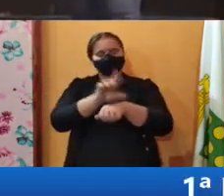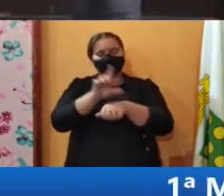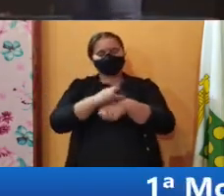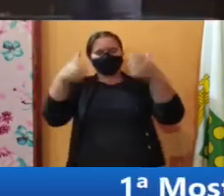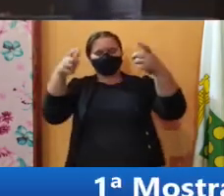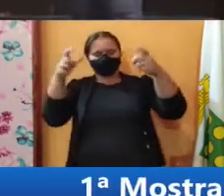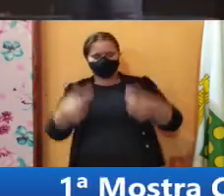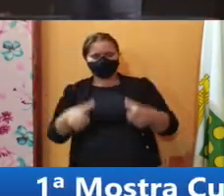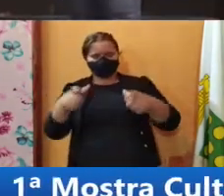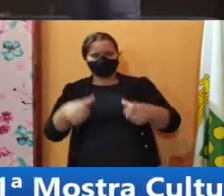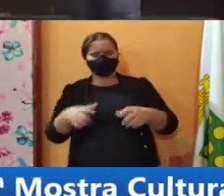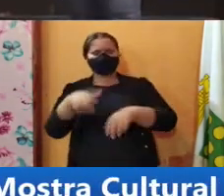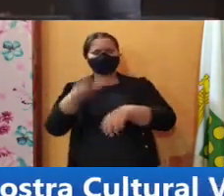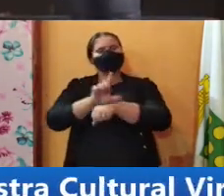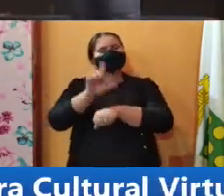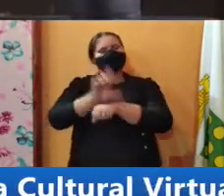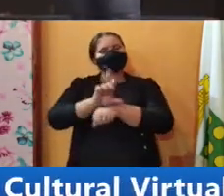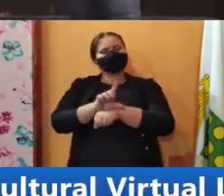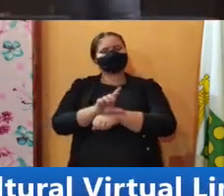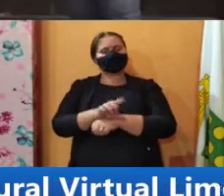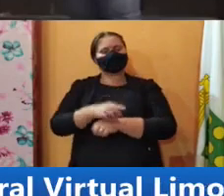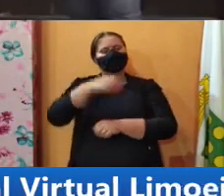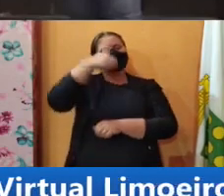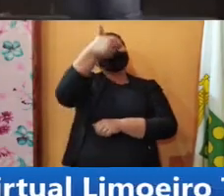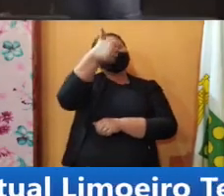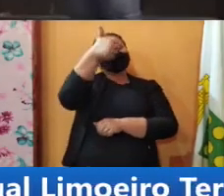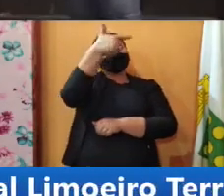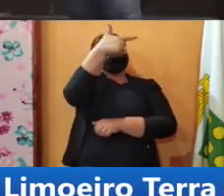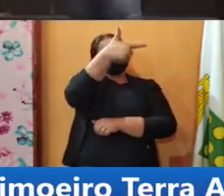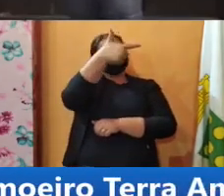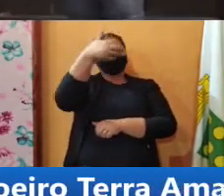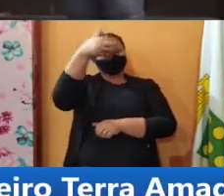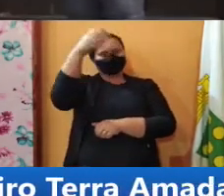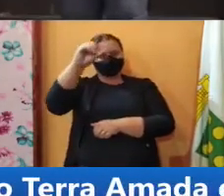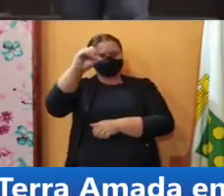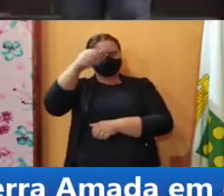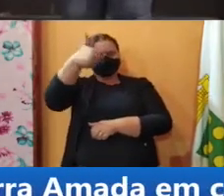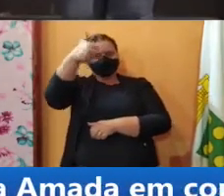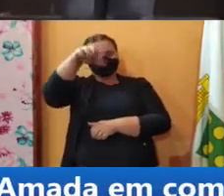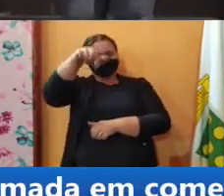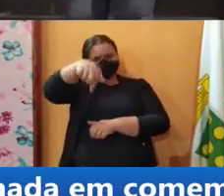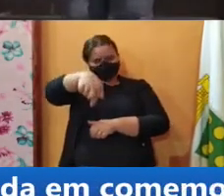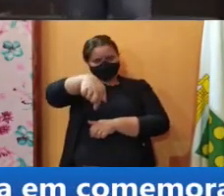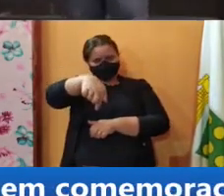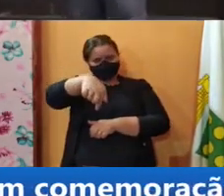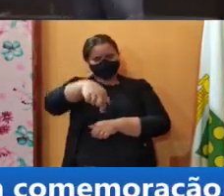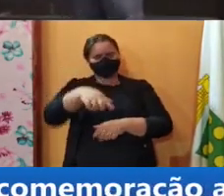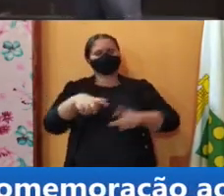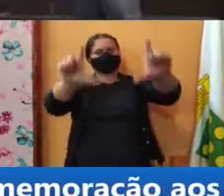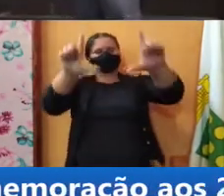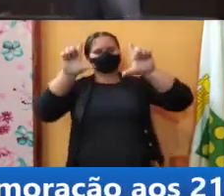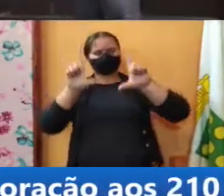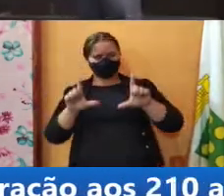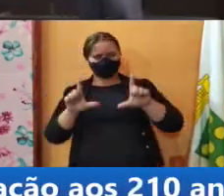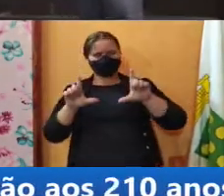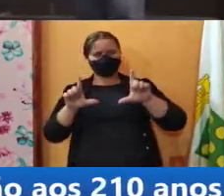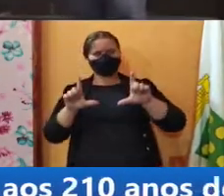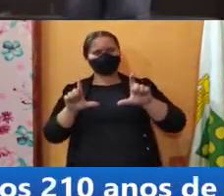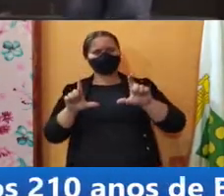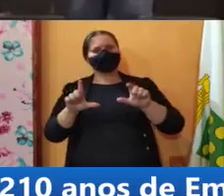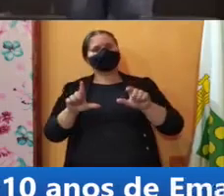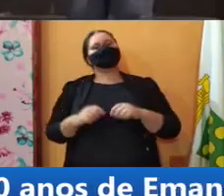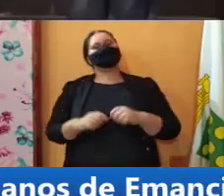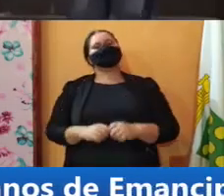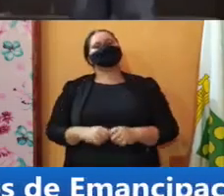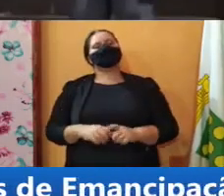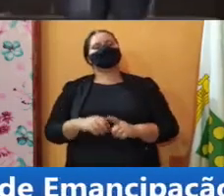quero dizer que em 2017 eu recebi o título de cidadão limoeirense, a prova viva está aqui, né? Verdade.